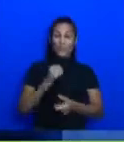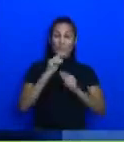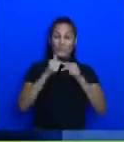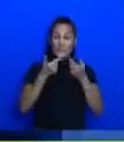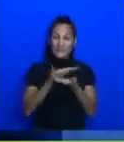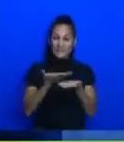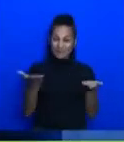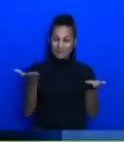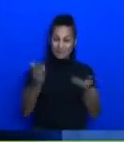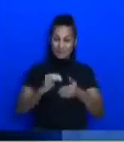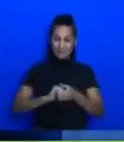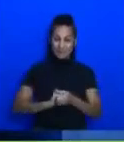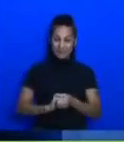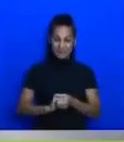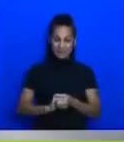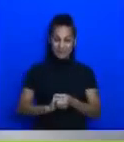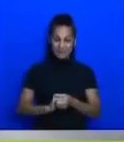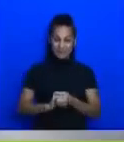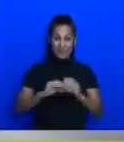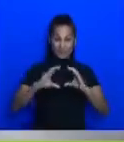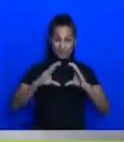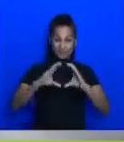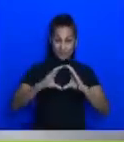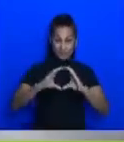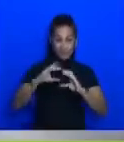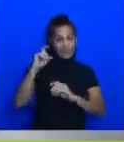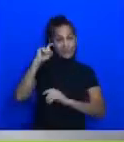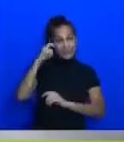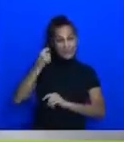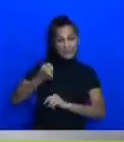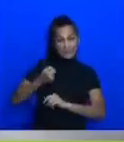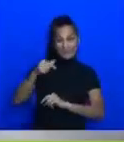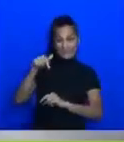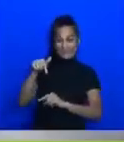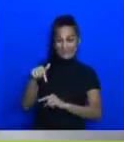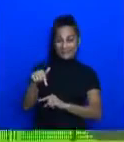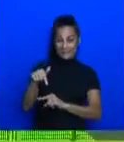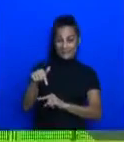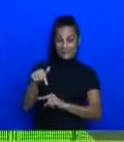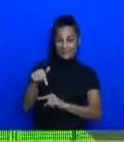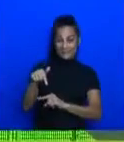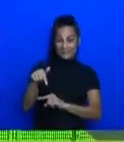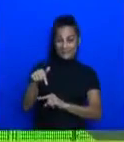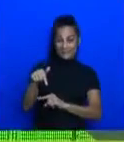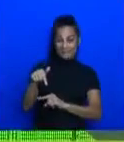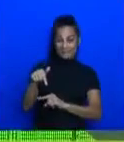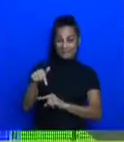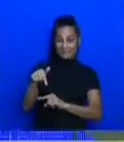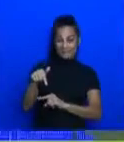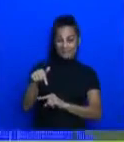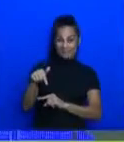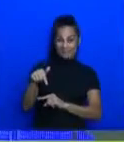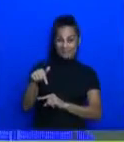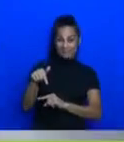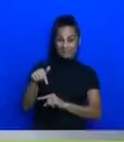Boa sorte para você. Bola preta, número 7.